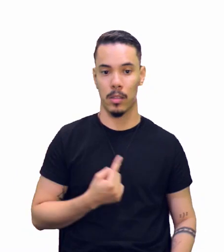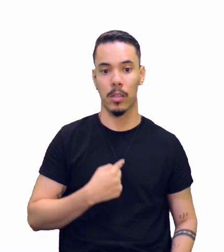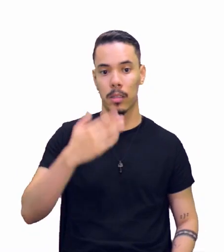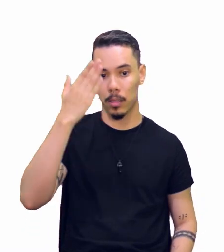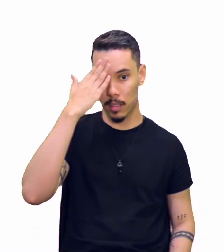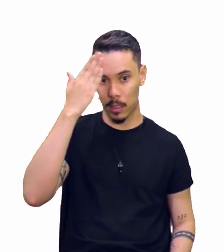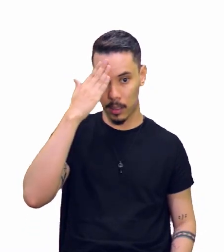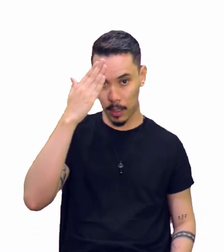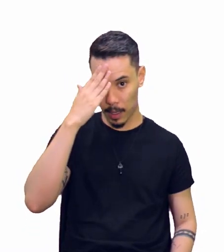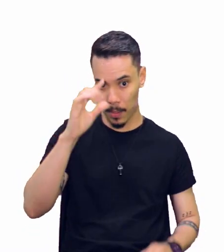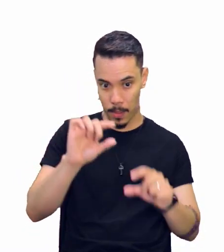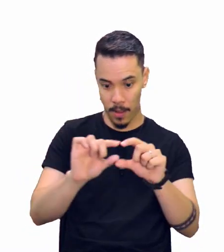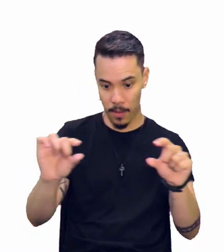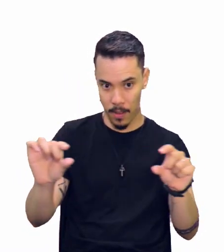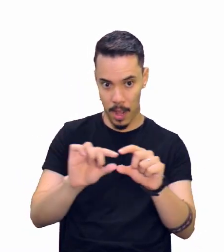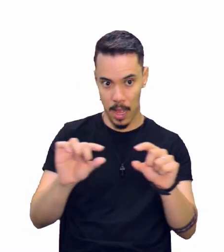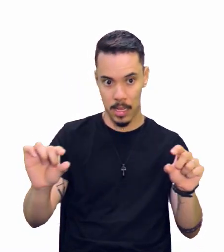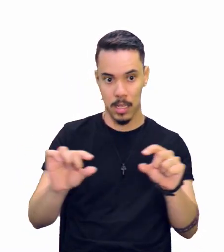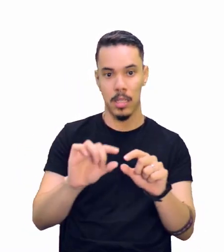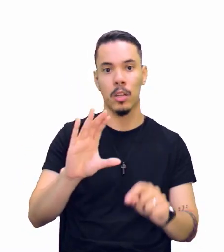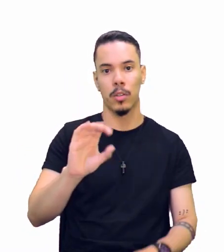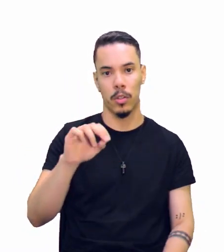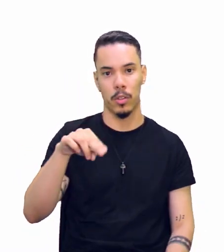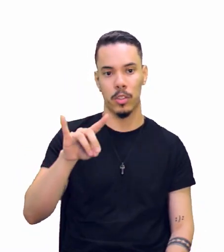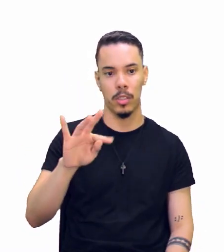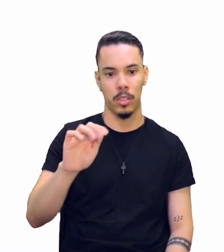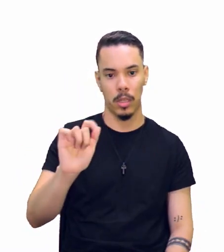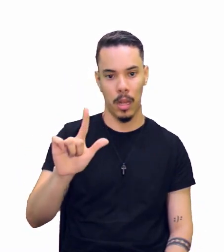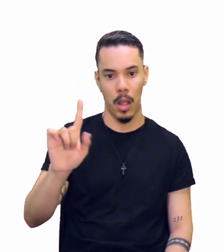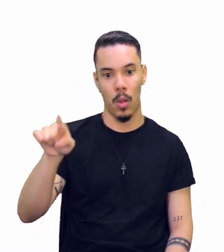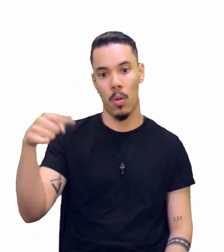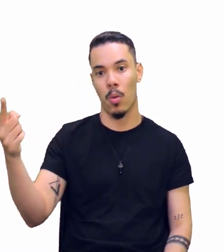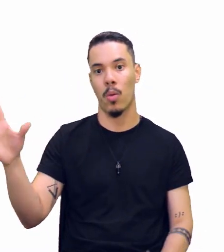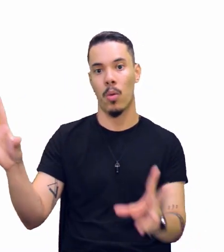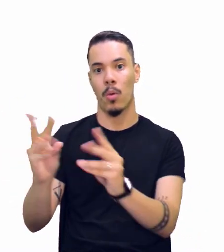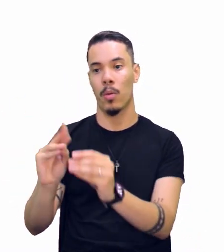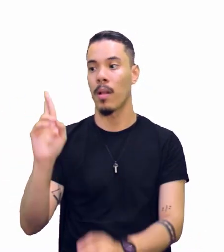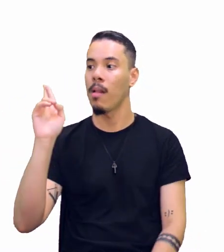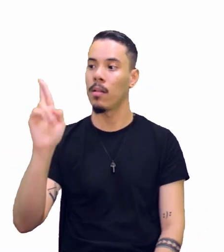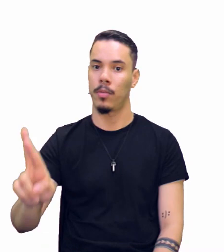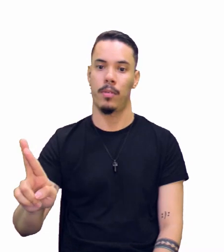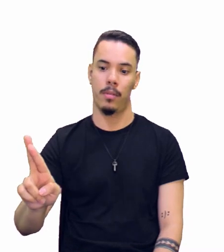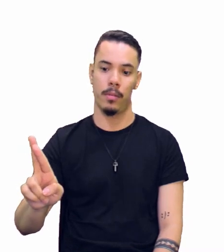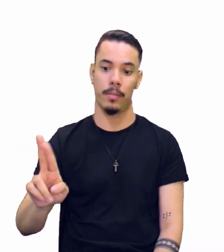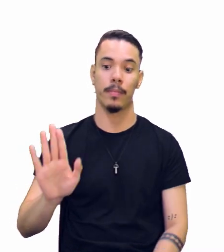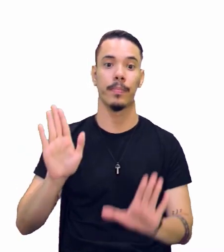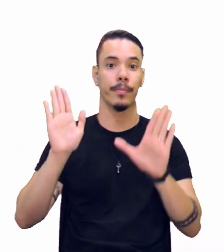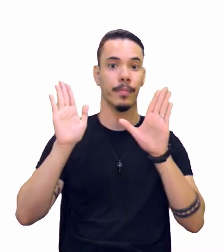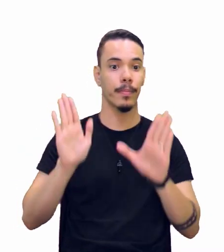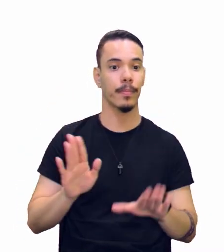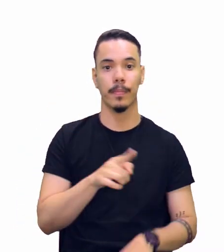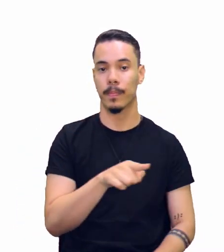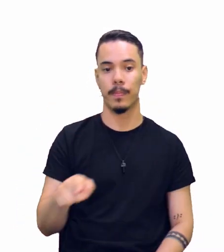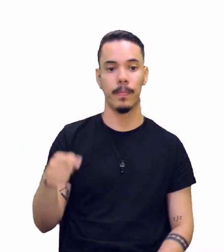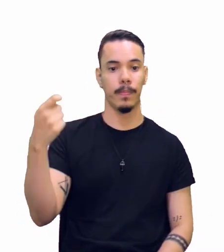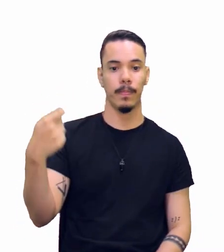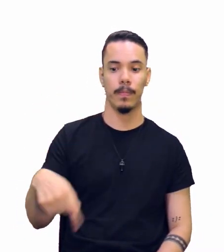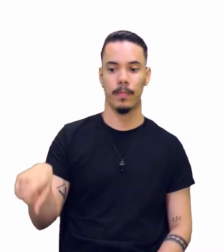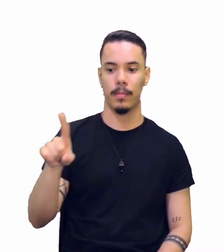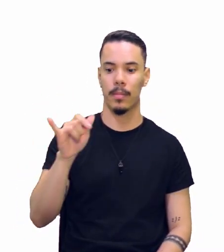a minha frase condicional e essa aqui é o meu resultado. Só que você não